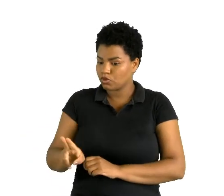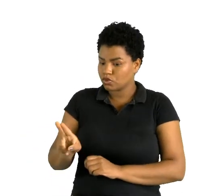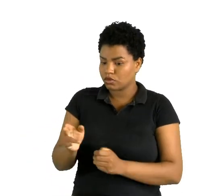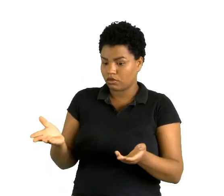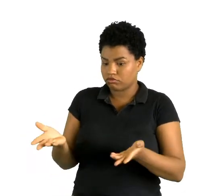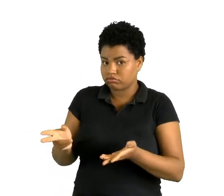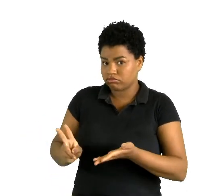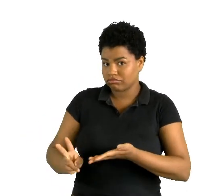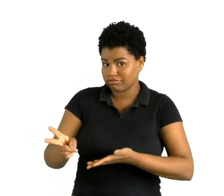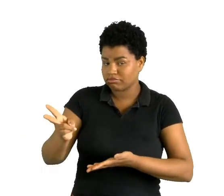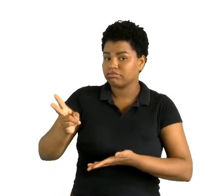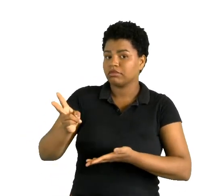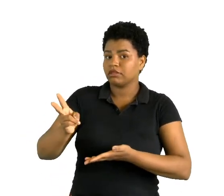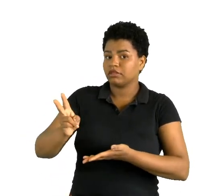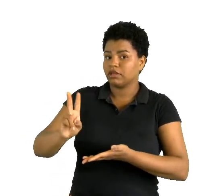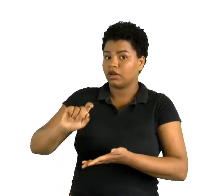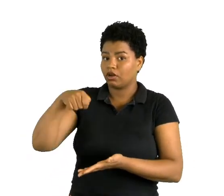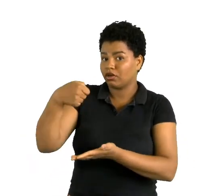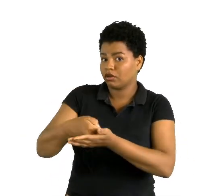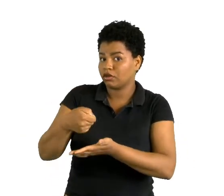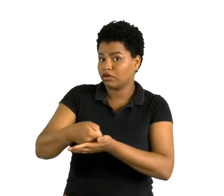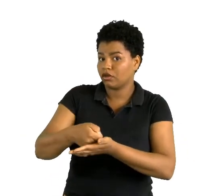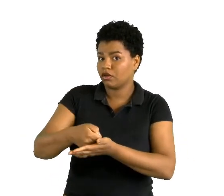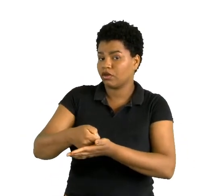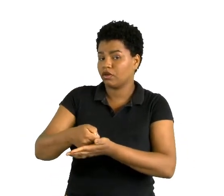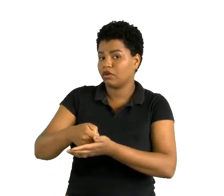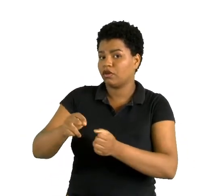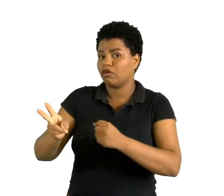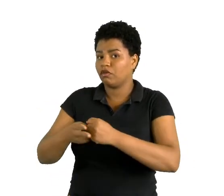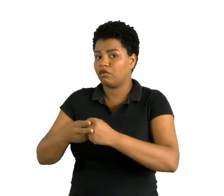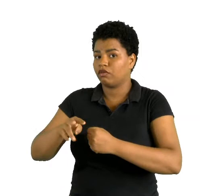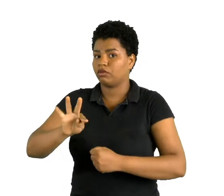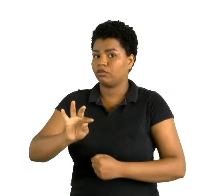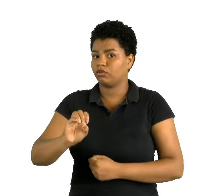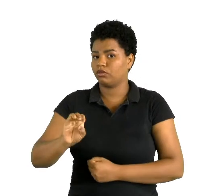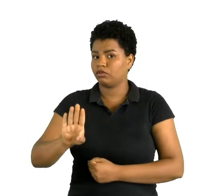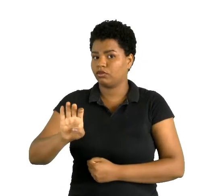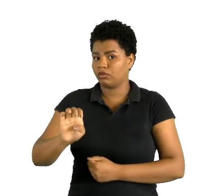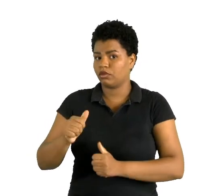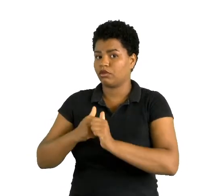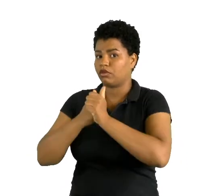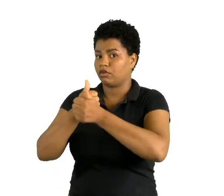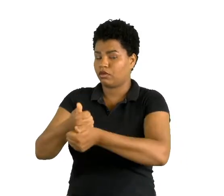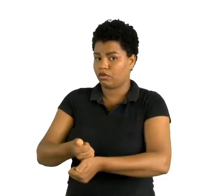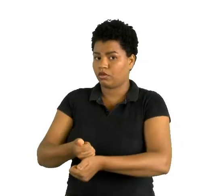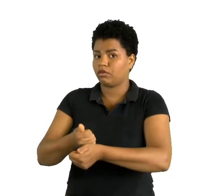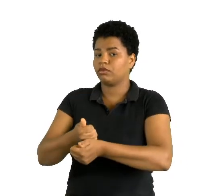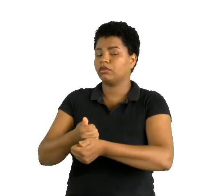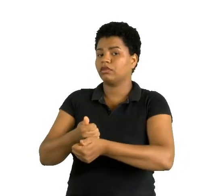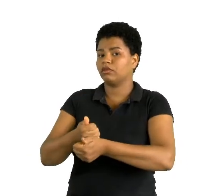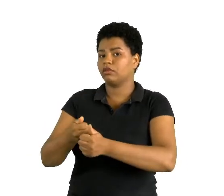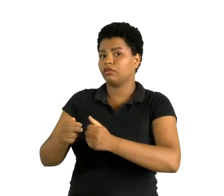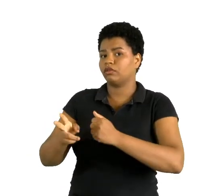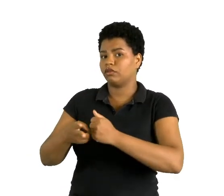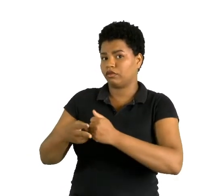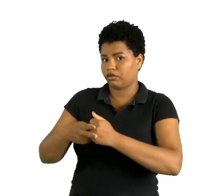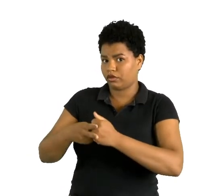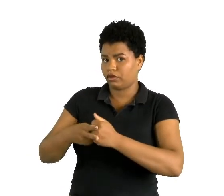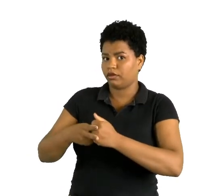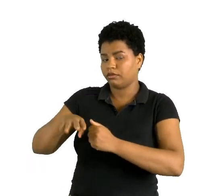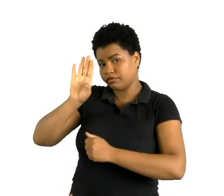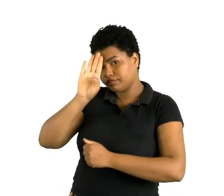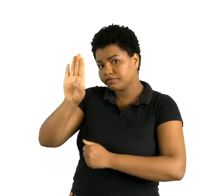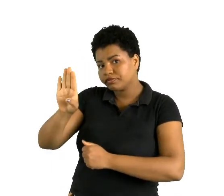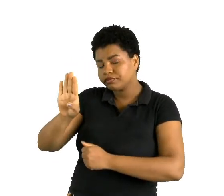Continuous, além da obrigatoriedade de utilizar o verbo to be, acompanhando, precedendo, no caso, o verbo